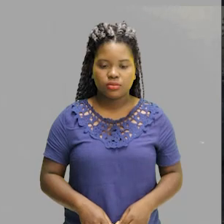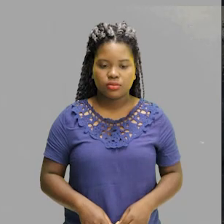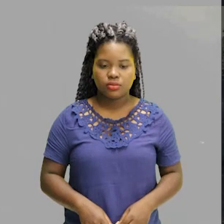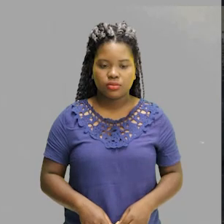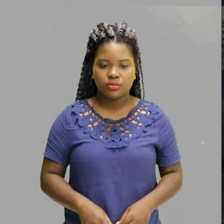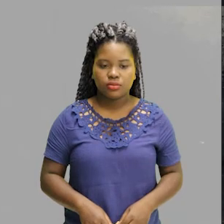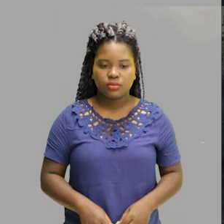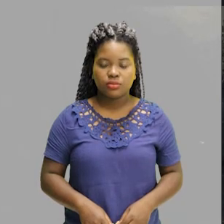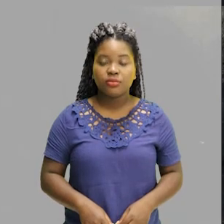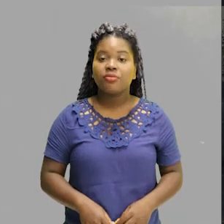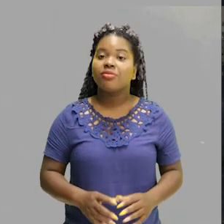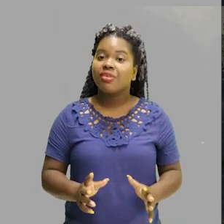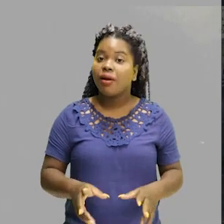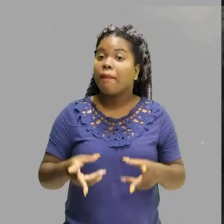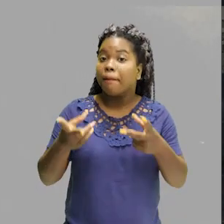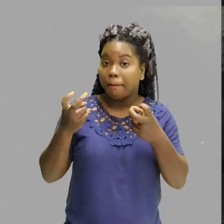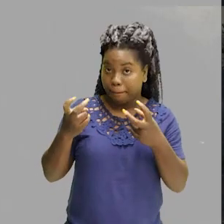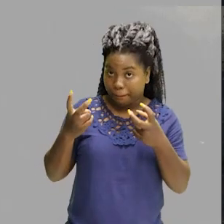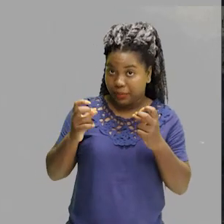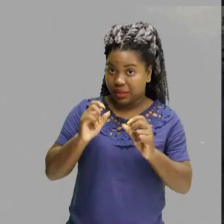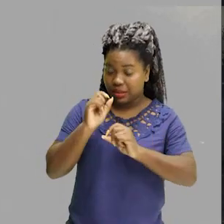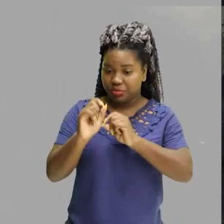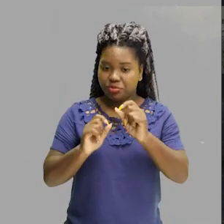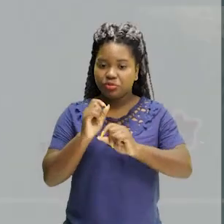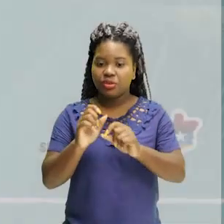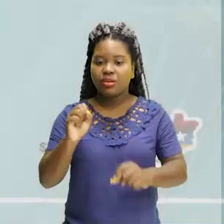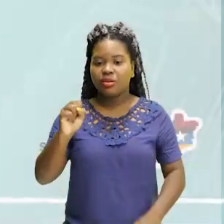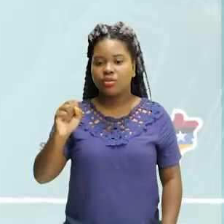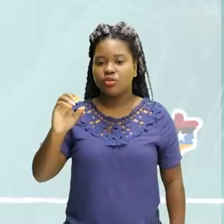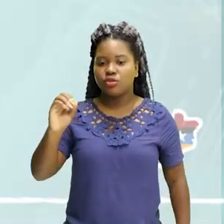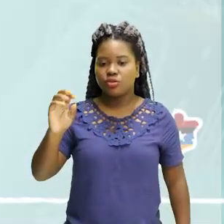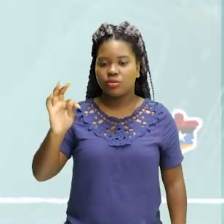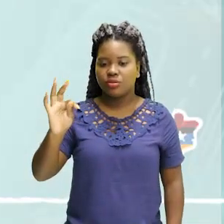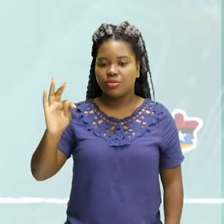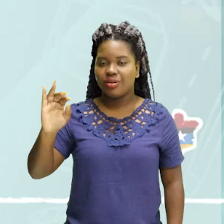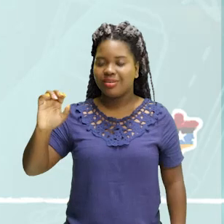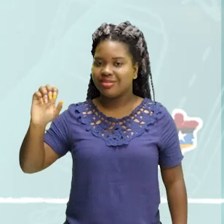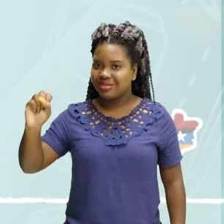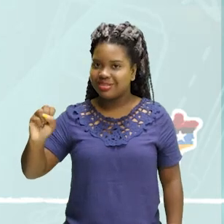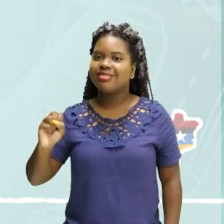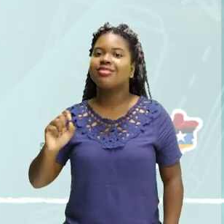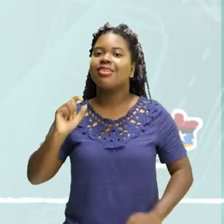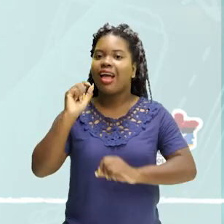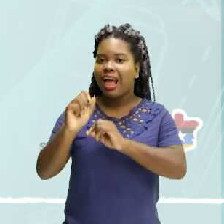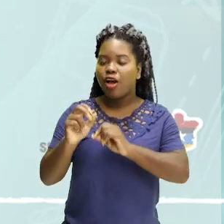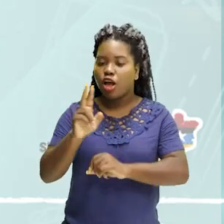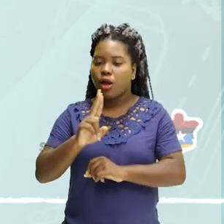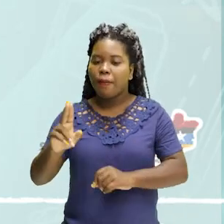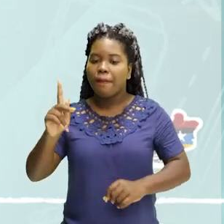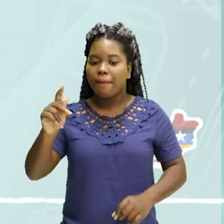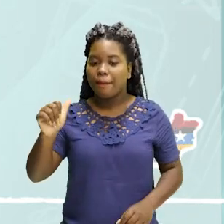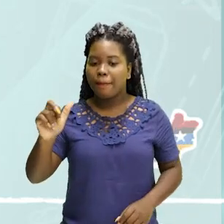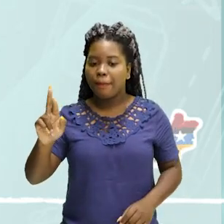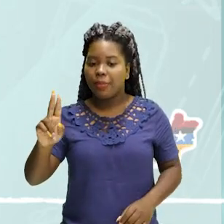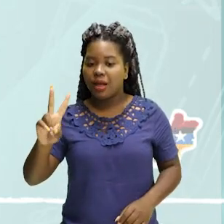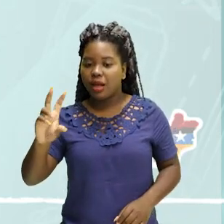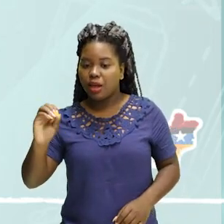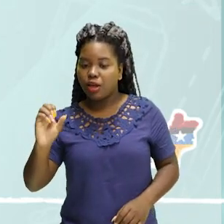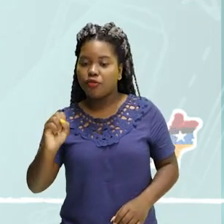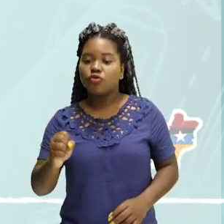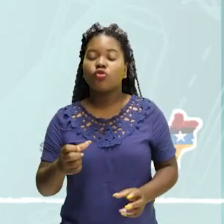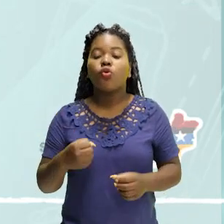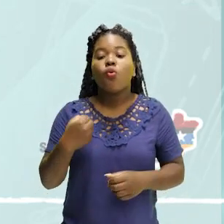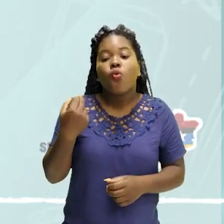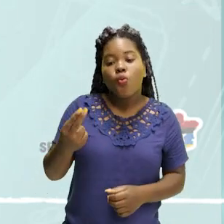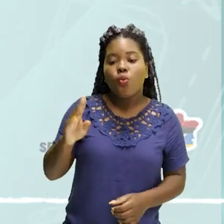sacerdotais. Olha só o que eram os sotis. Olha só, eles eram chamados também de parvo ou bobo,